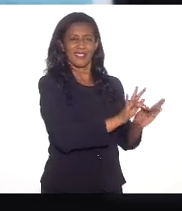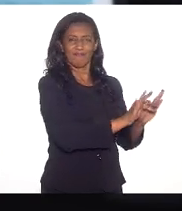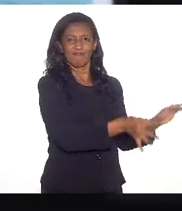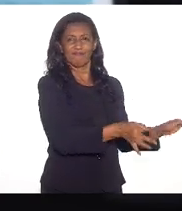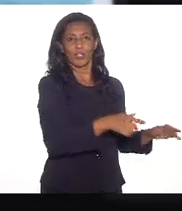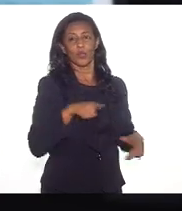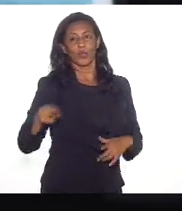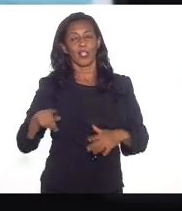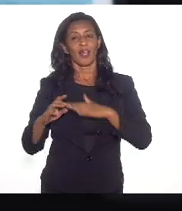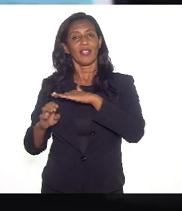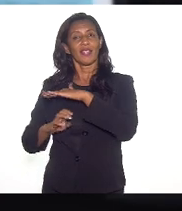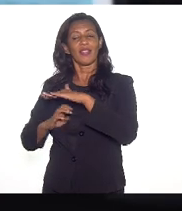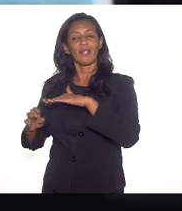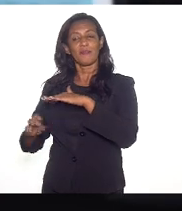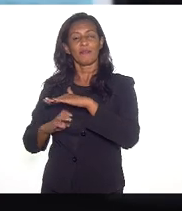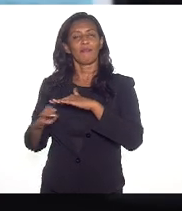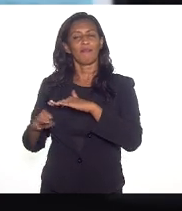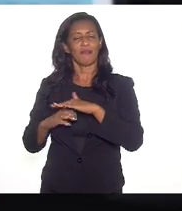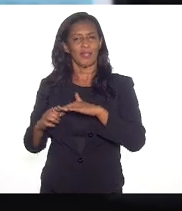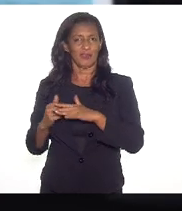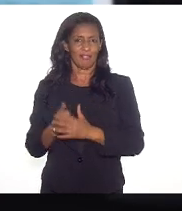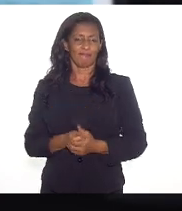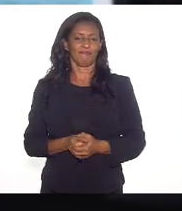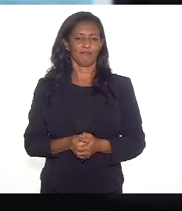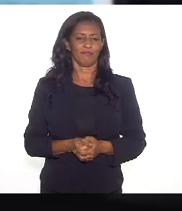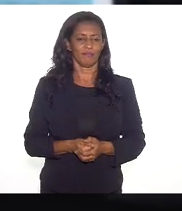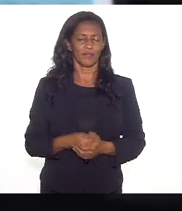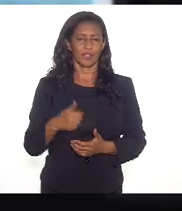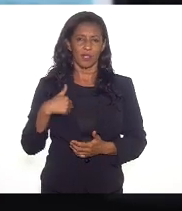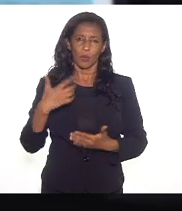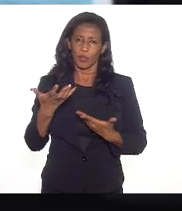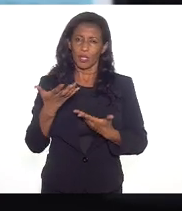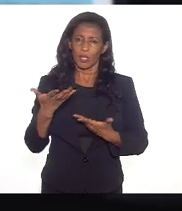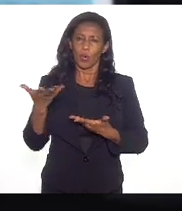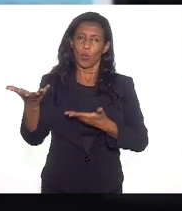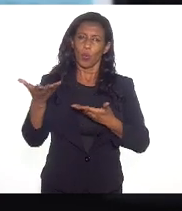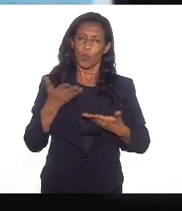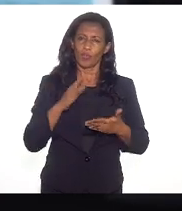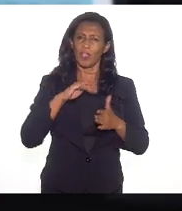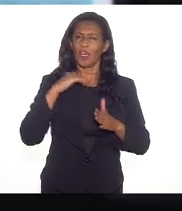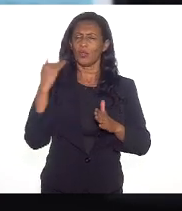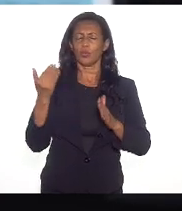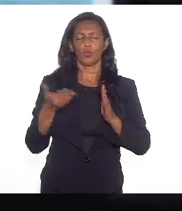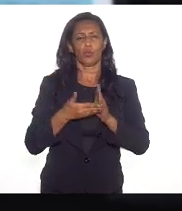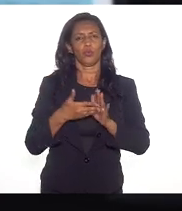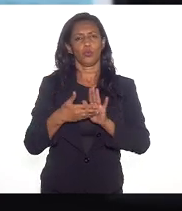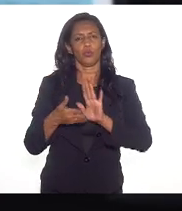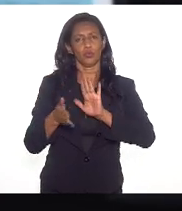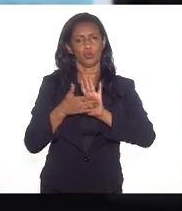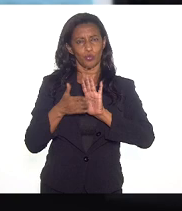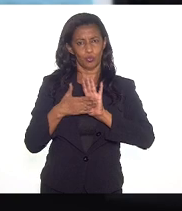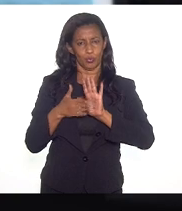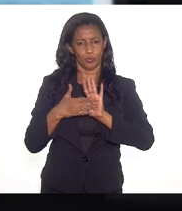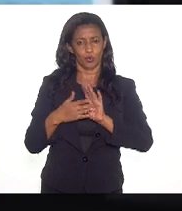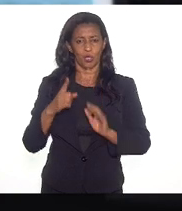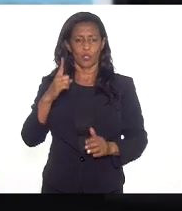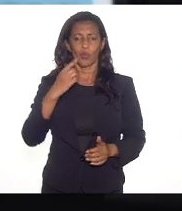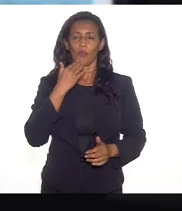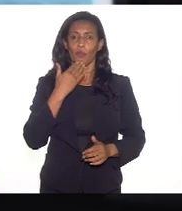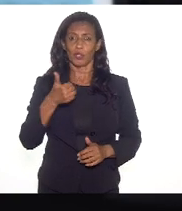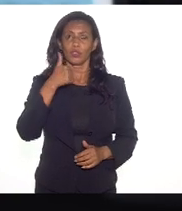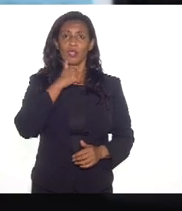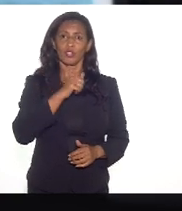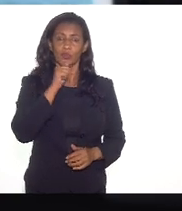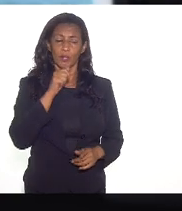empresa detentora da transmissão. Então, eu queria convidar a todos para participar desse projeto e também um que foi um pedido das